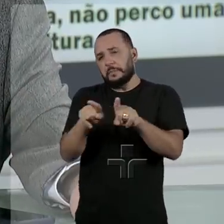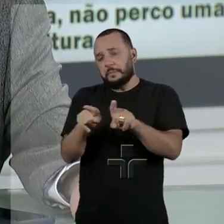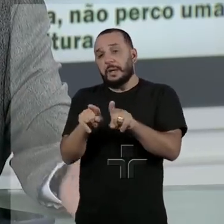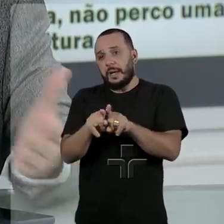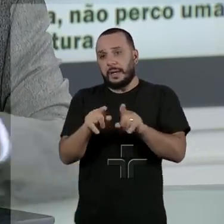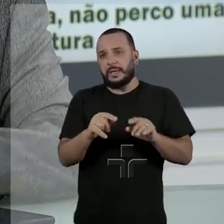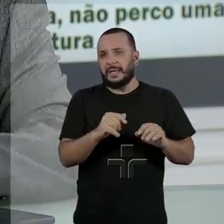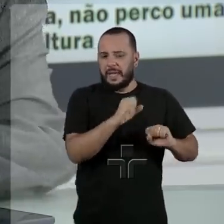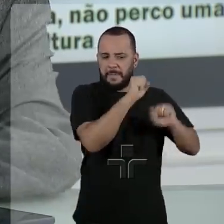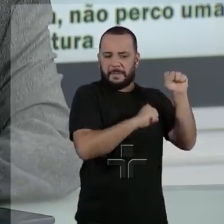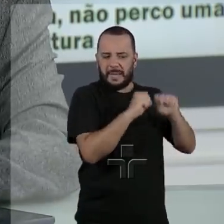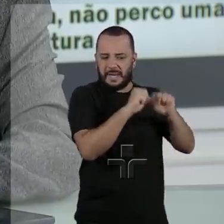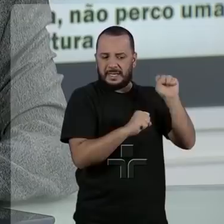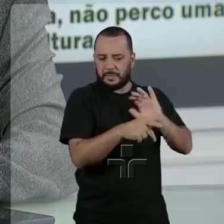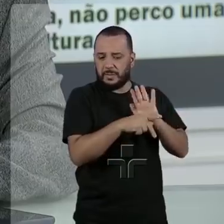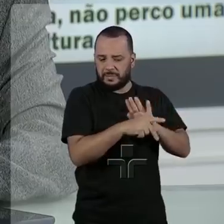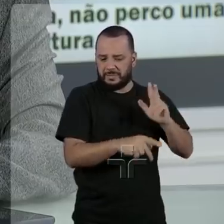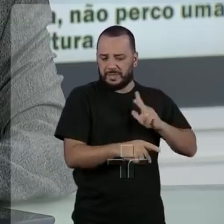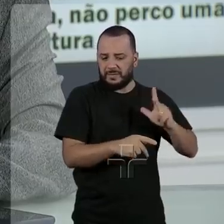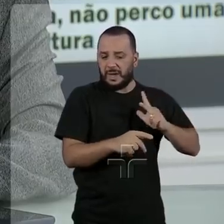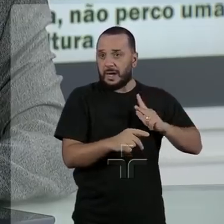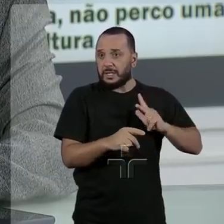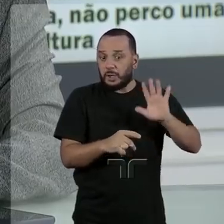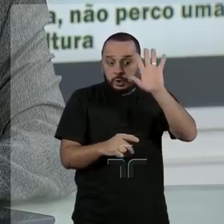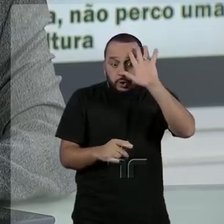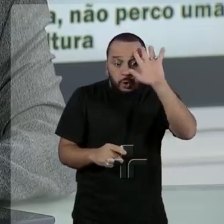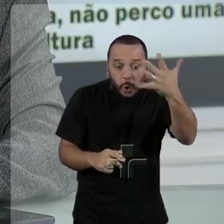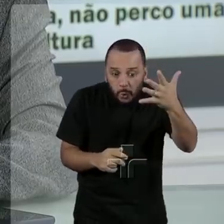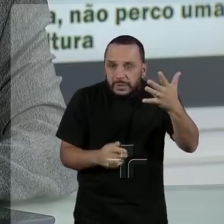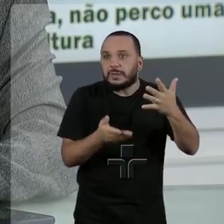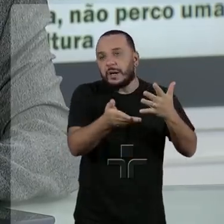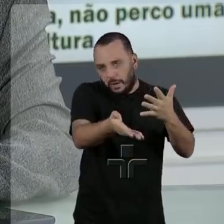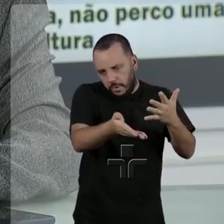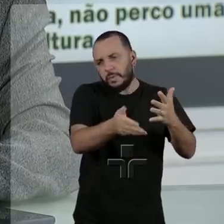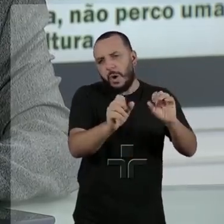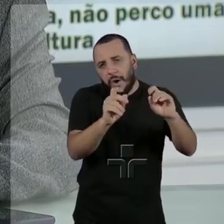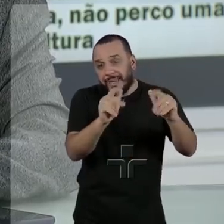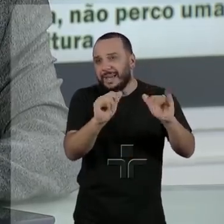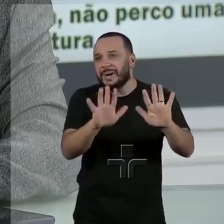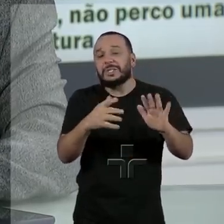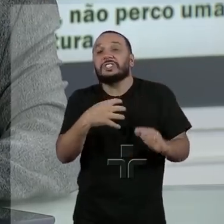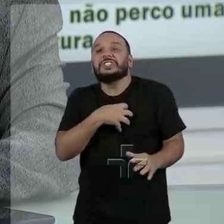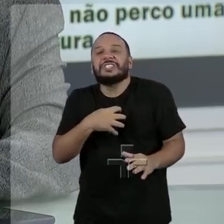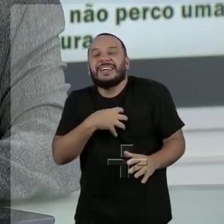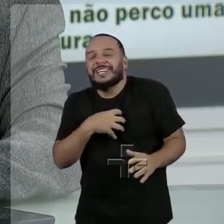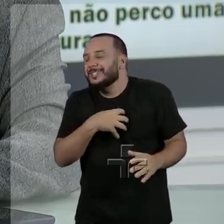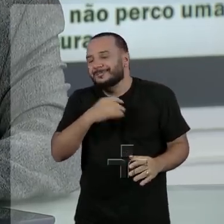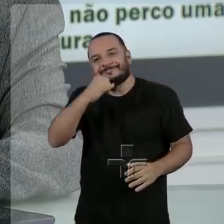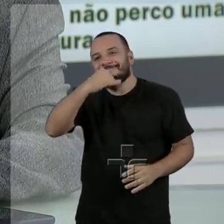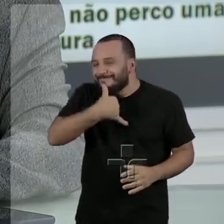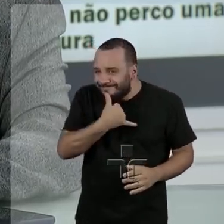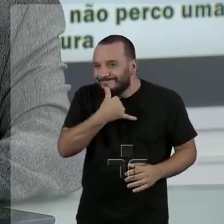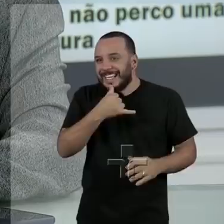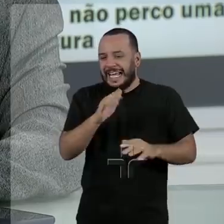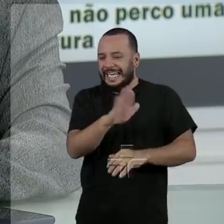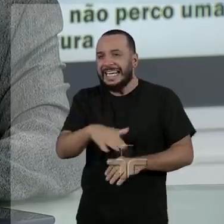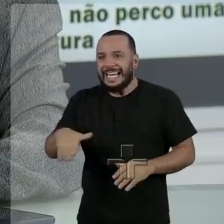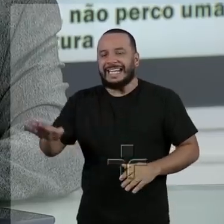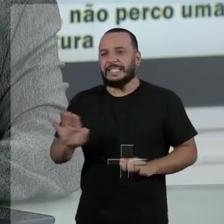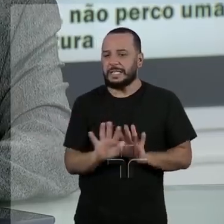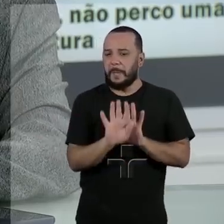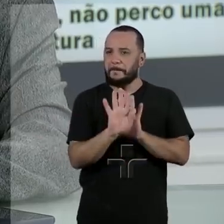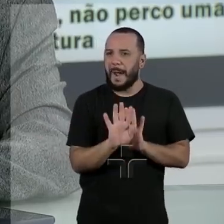problemas sociais, mas a forma que foi feita foi infeliz, né? A forma que foi feita, você colocar